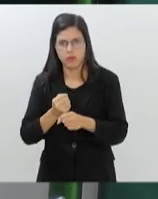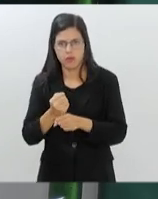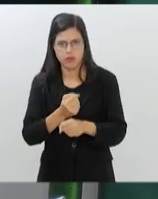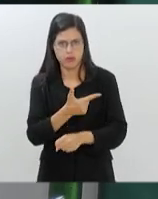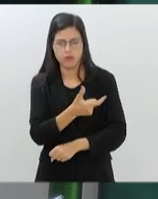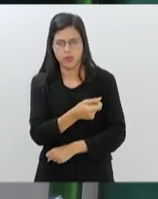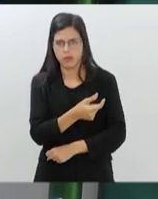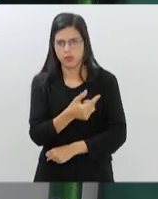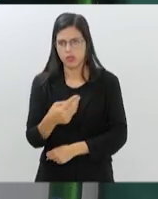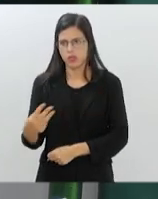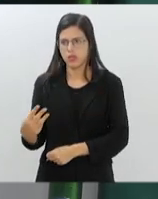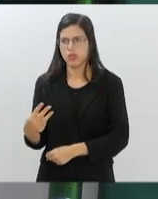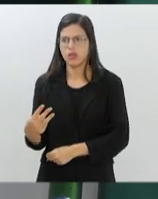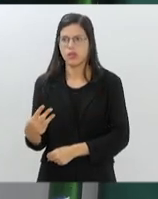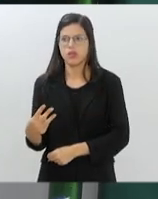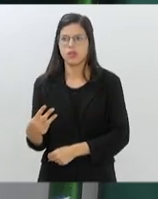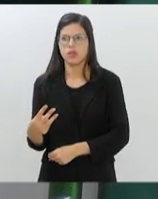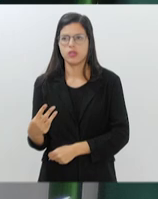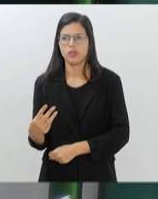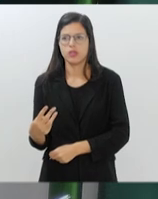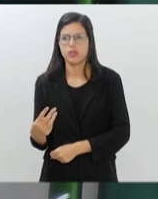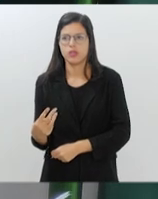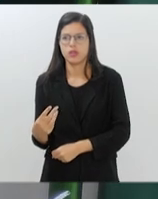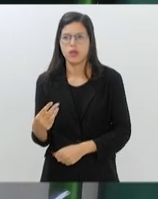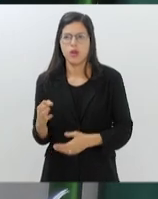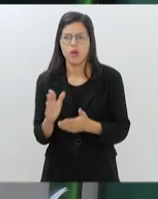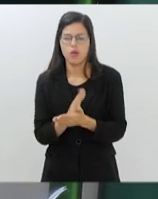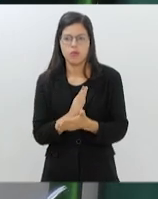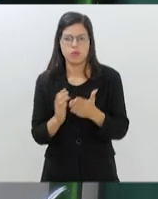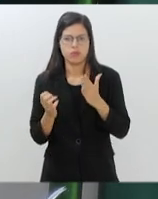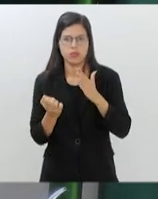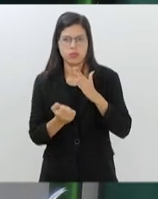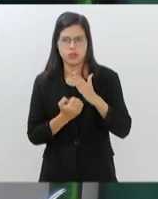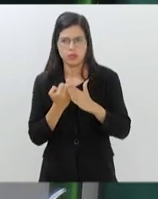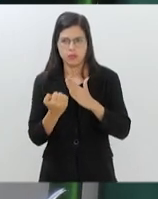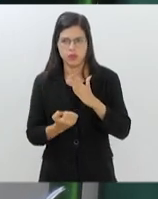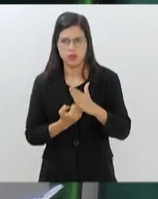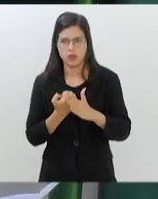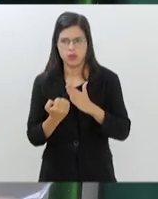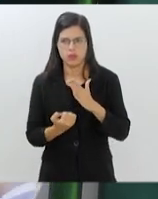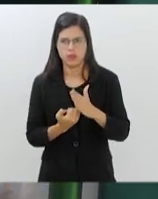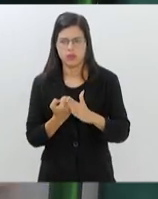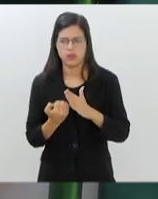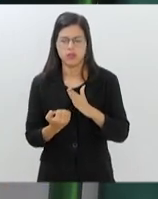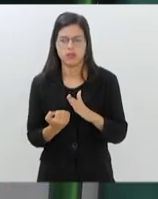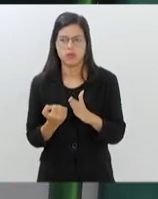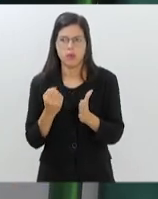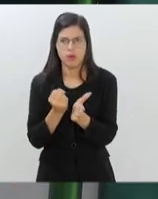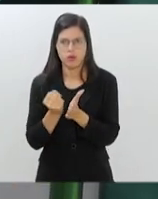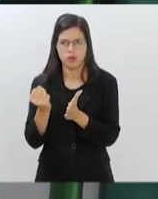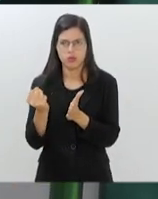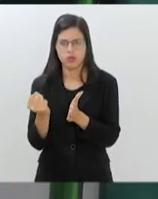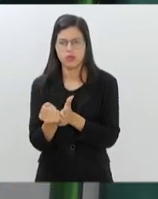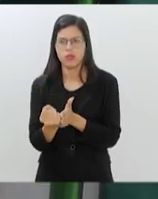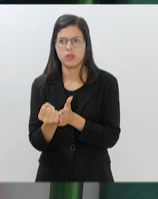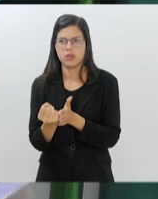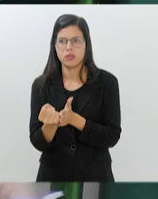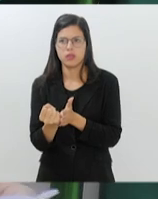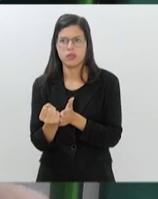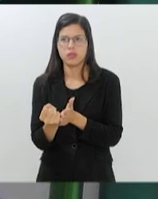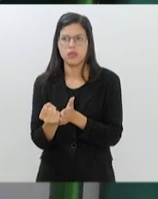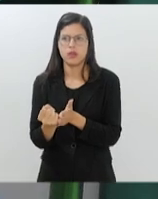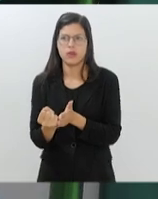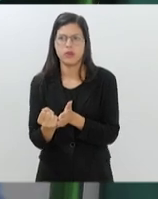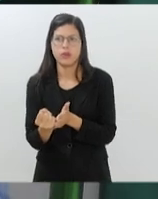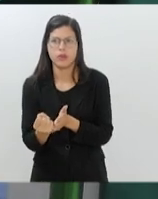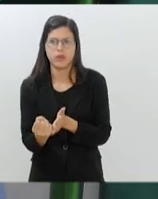foram habilitadas algumas empresas para contratação né para para licitação